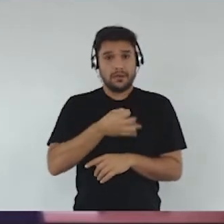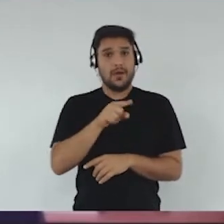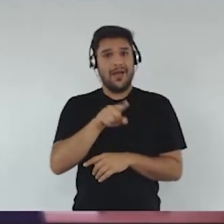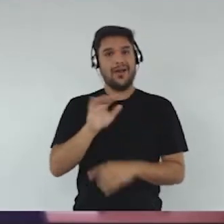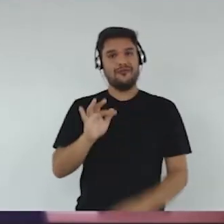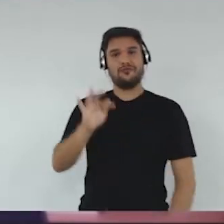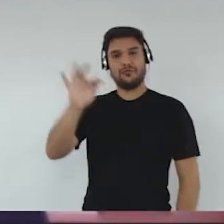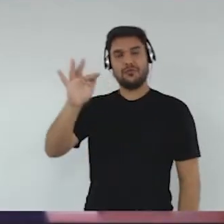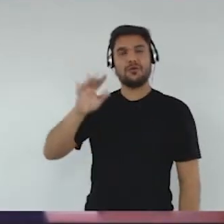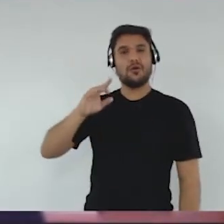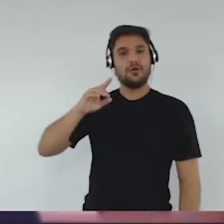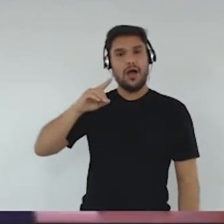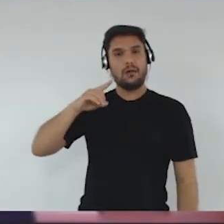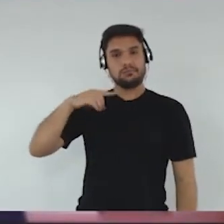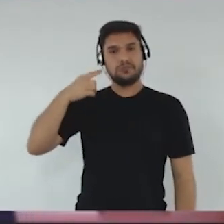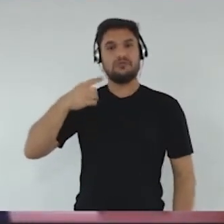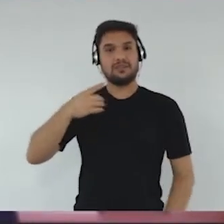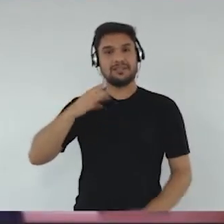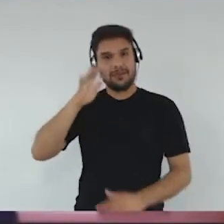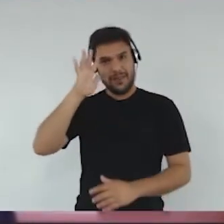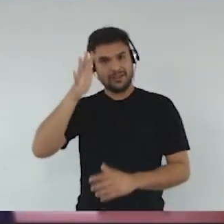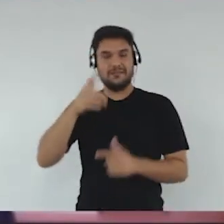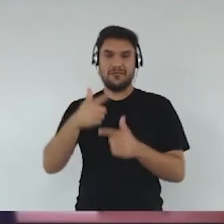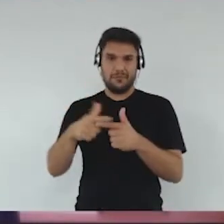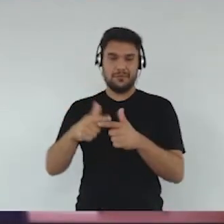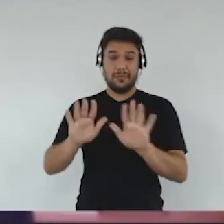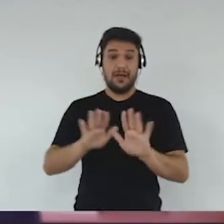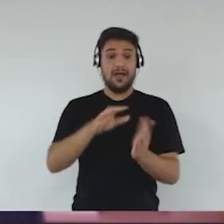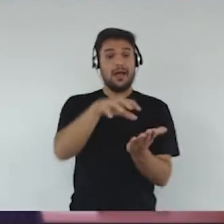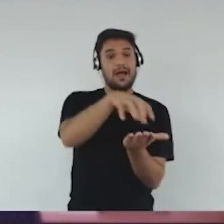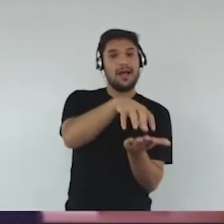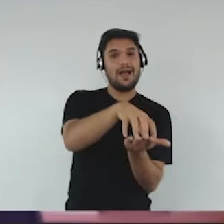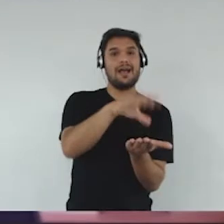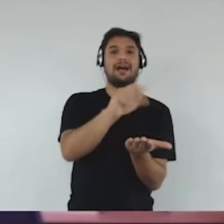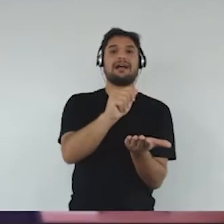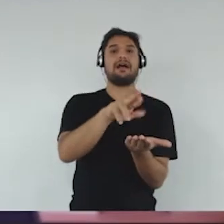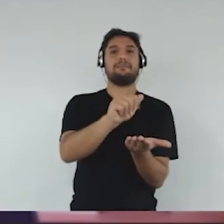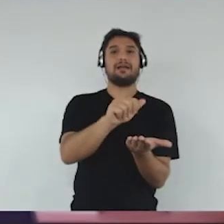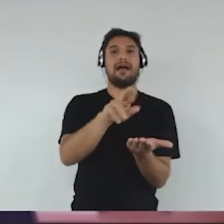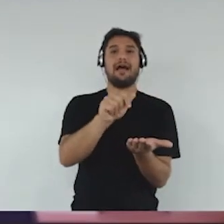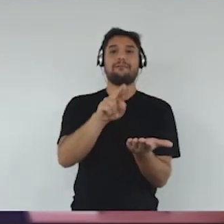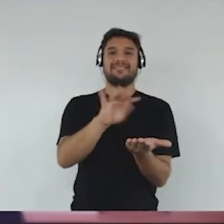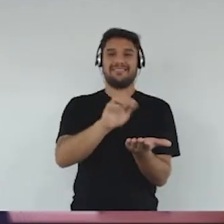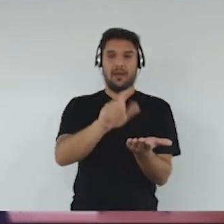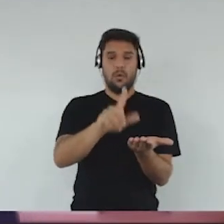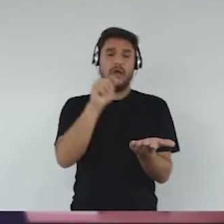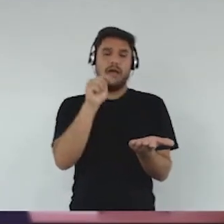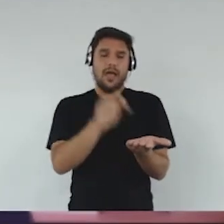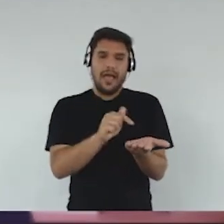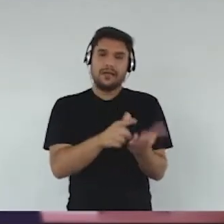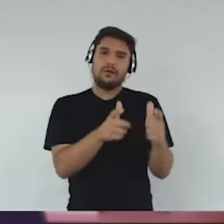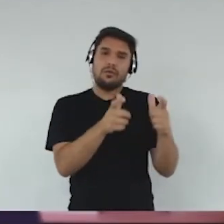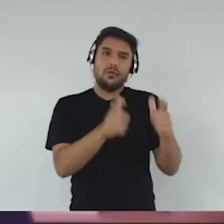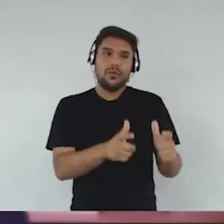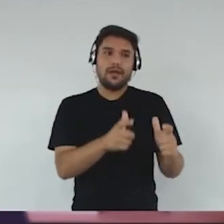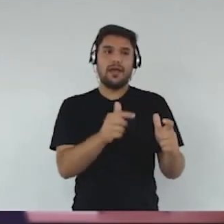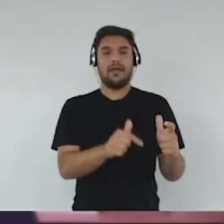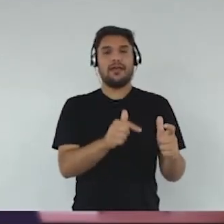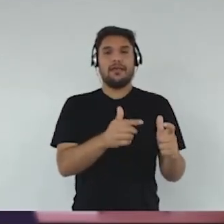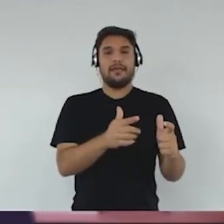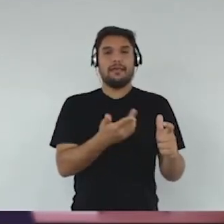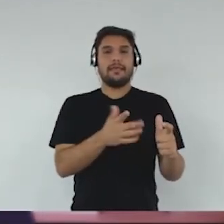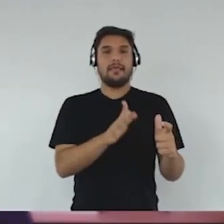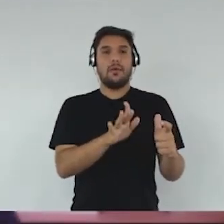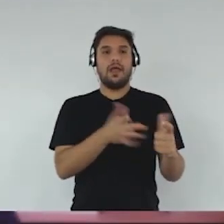futuro da advocacia contenciosa. Uma Câmara Arbitral, portanto, eu principio indicando uma certa obviedade, mas que ela